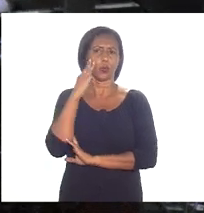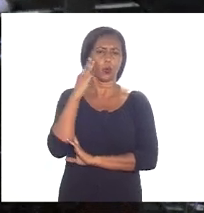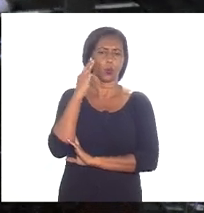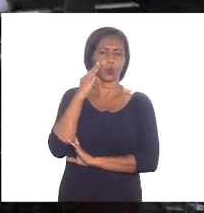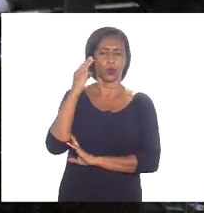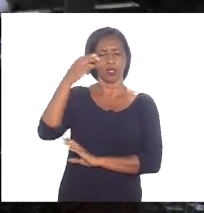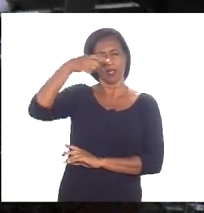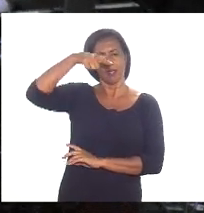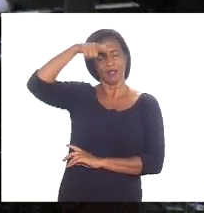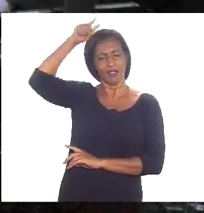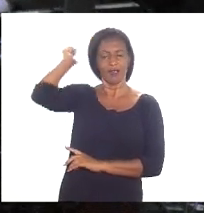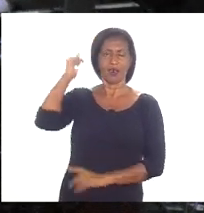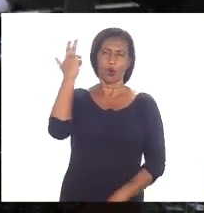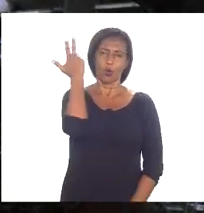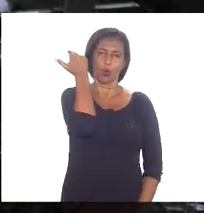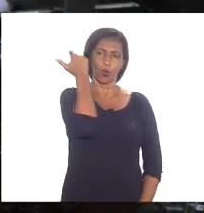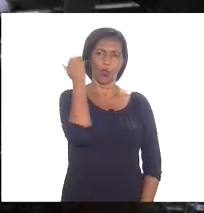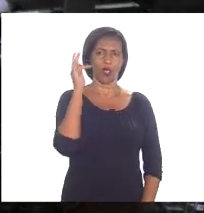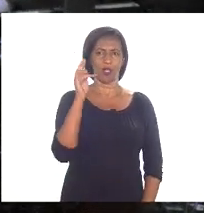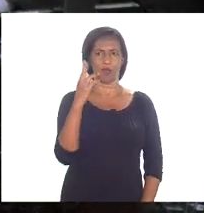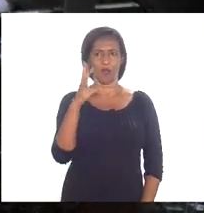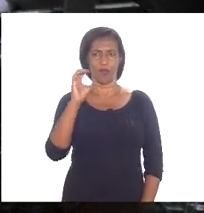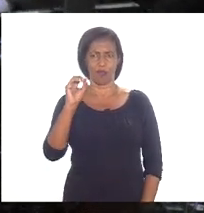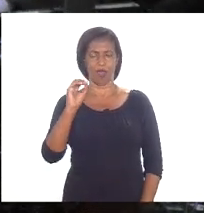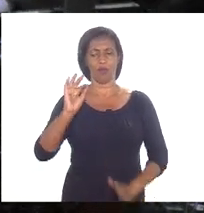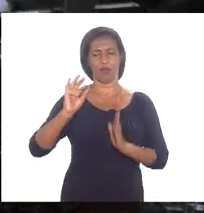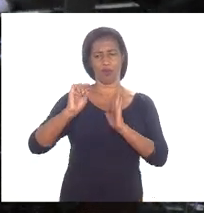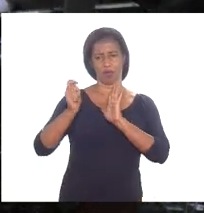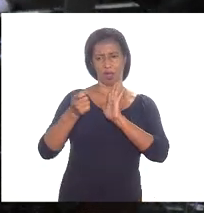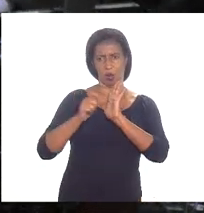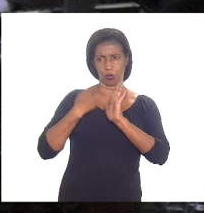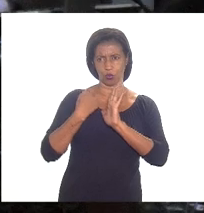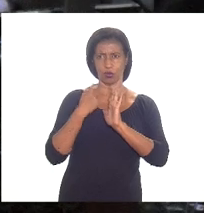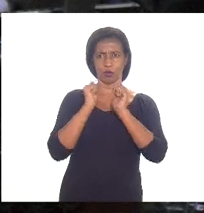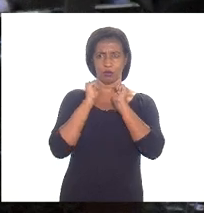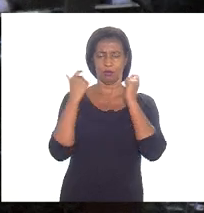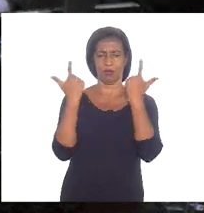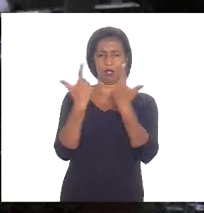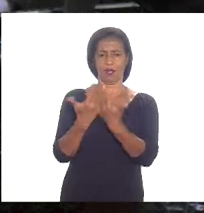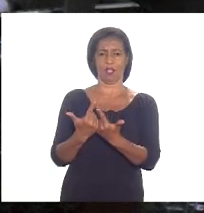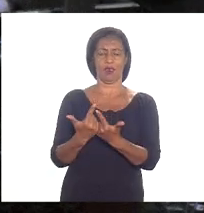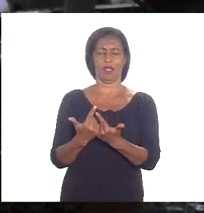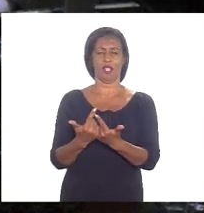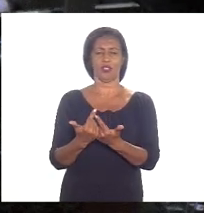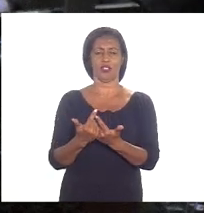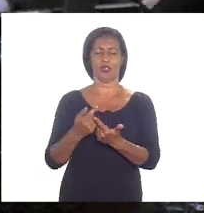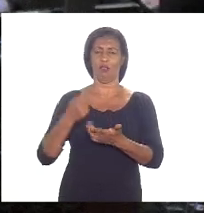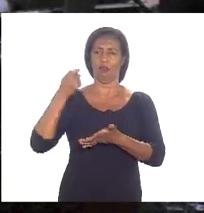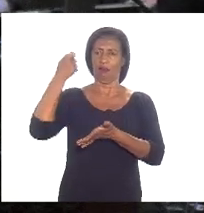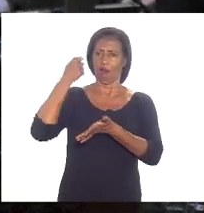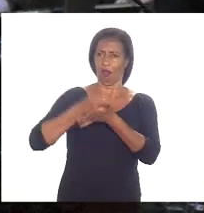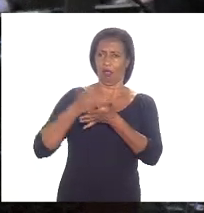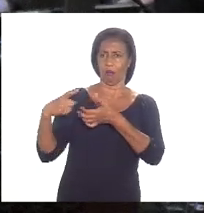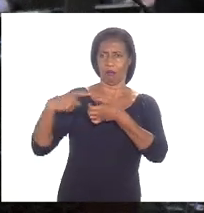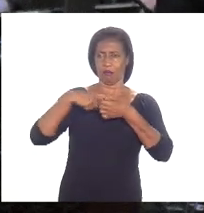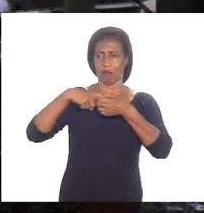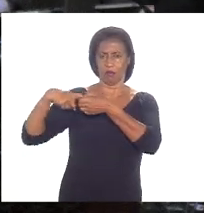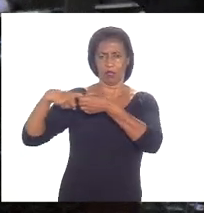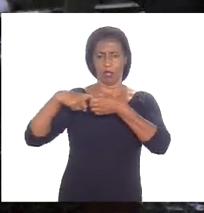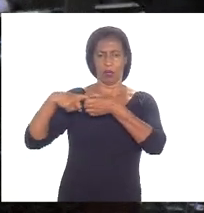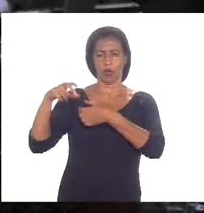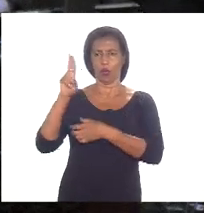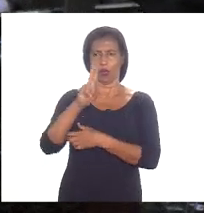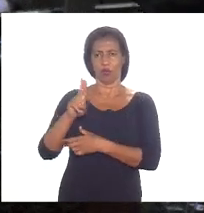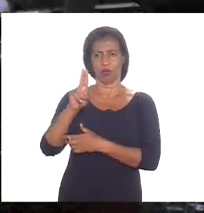Siciliano, Eleomar Coelho e Flávio Serafini, que autoriza a Assembleia Legislativa do Estado do Rio de Janeiro a estabelecer parceria com a Universidade Federal do Rio de